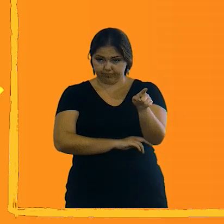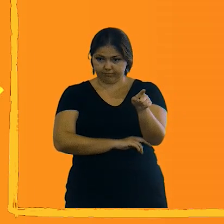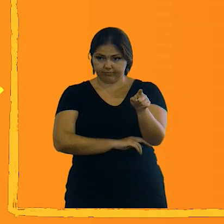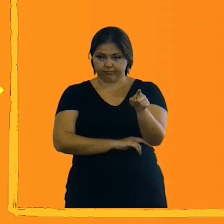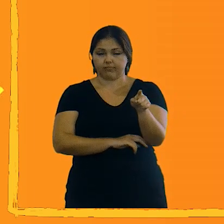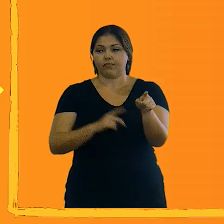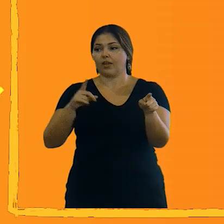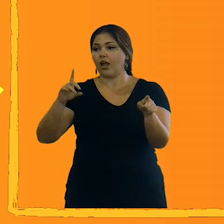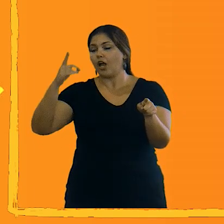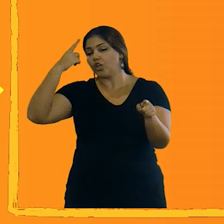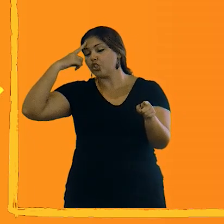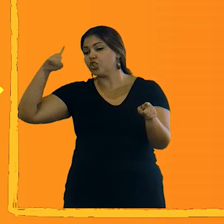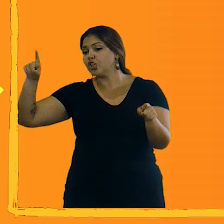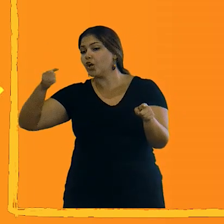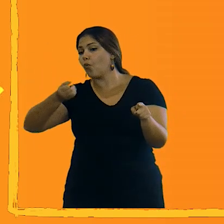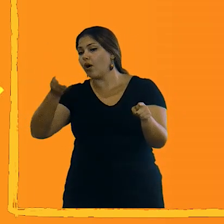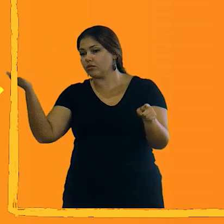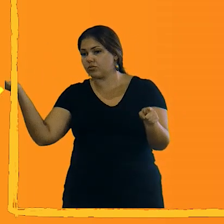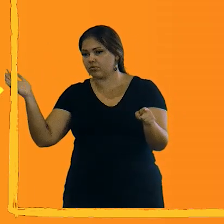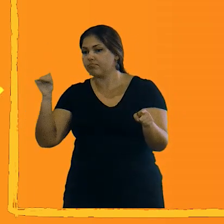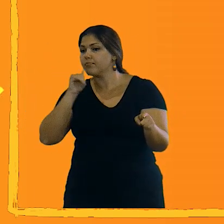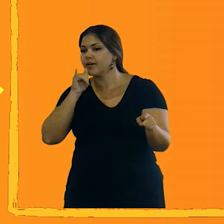pintor eu